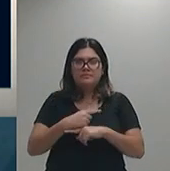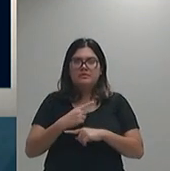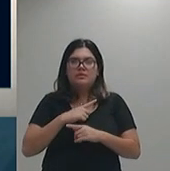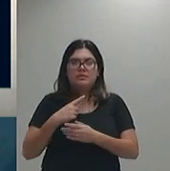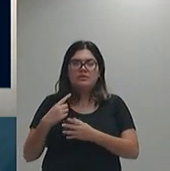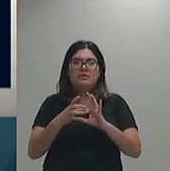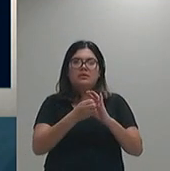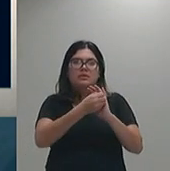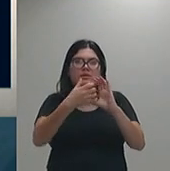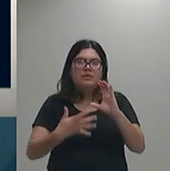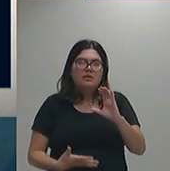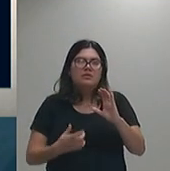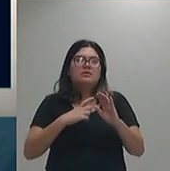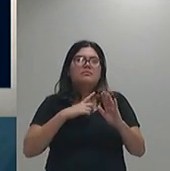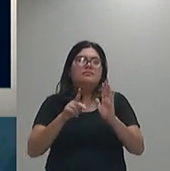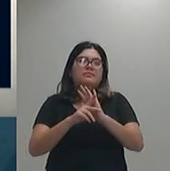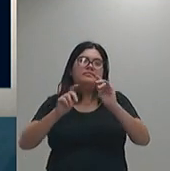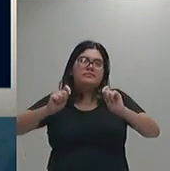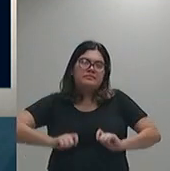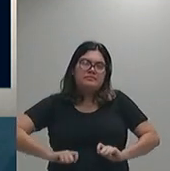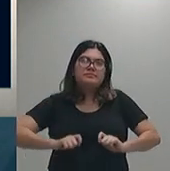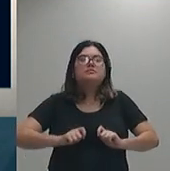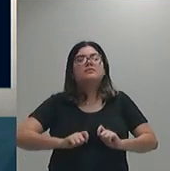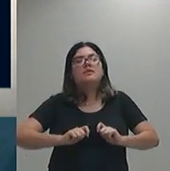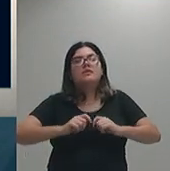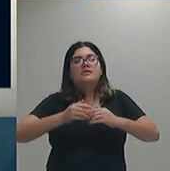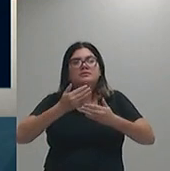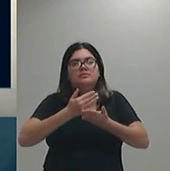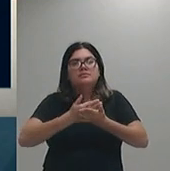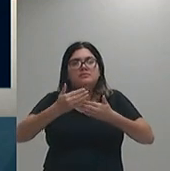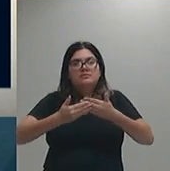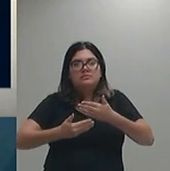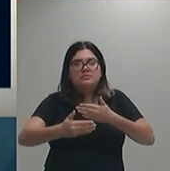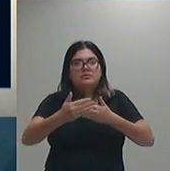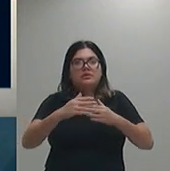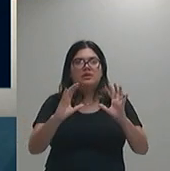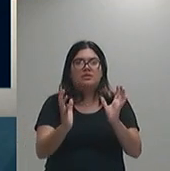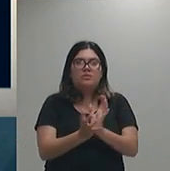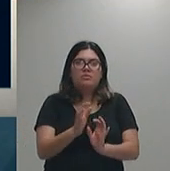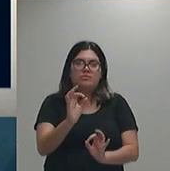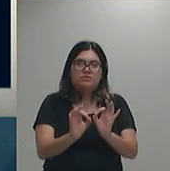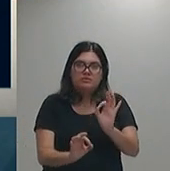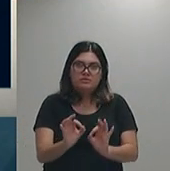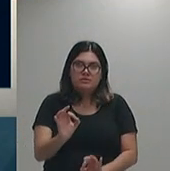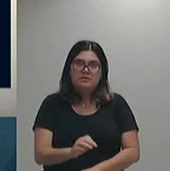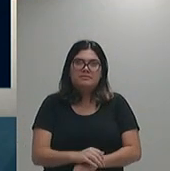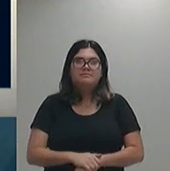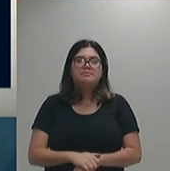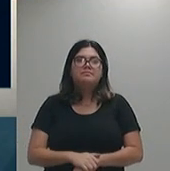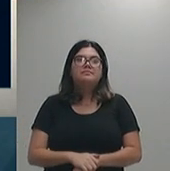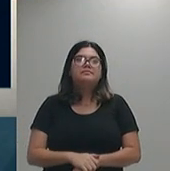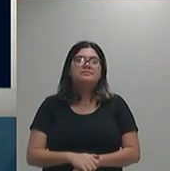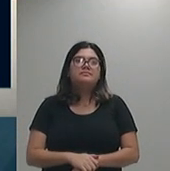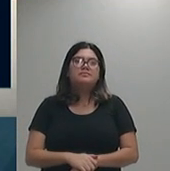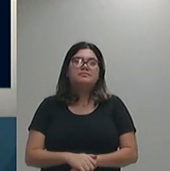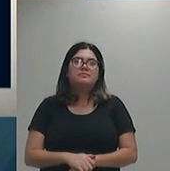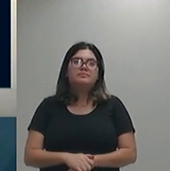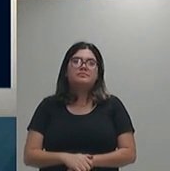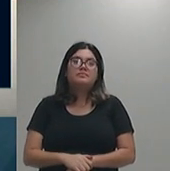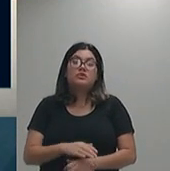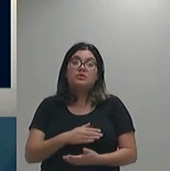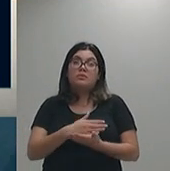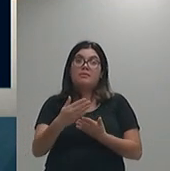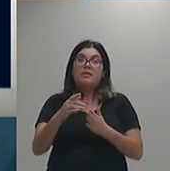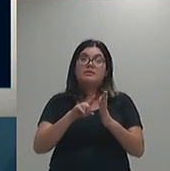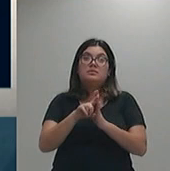conflito de competência a ser dirimido por esta corte de Justiça e Aqui começa o exame do mérito